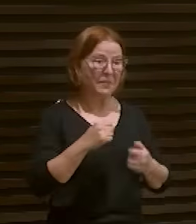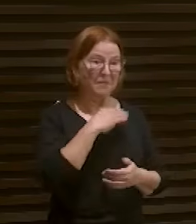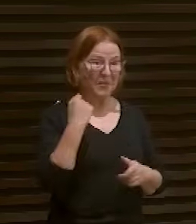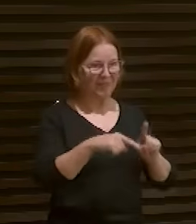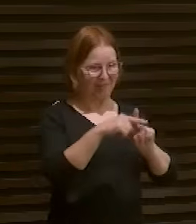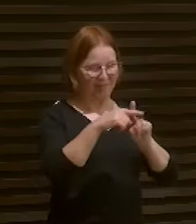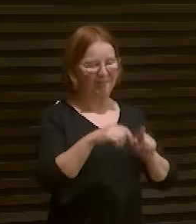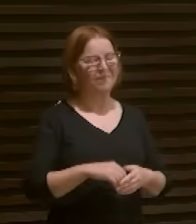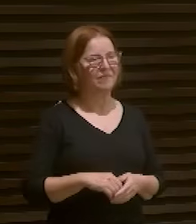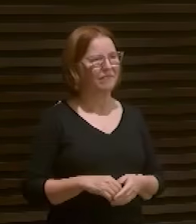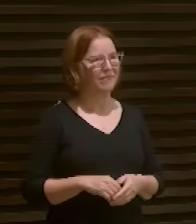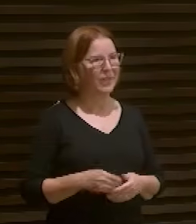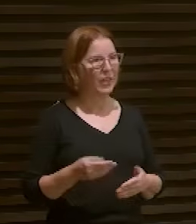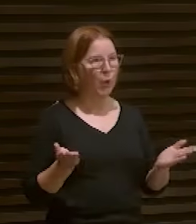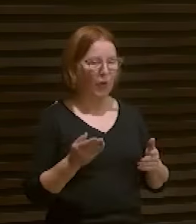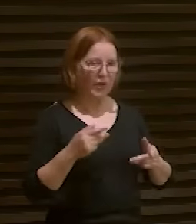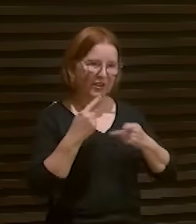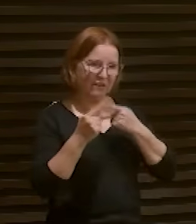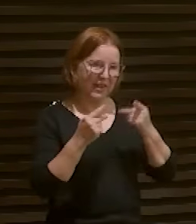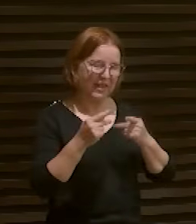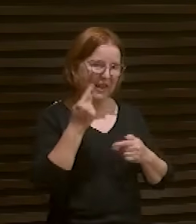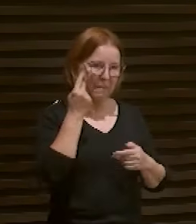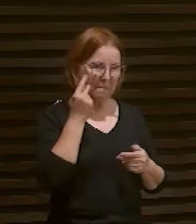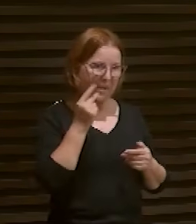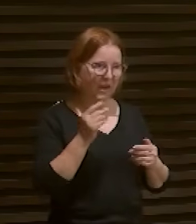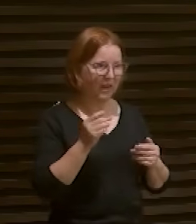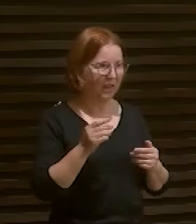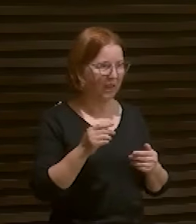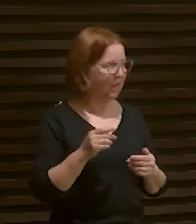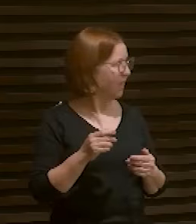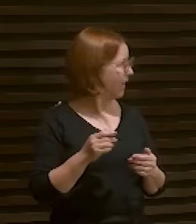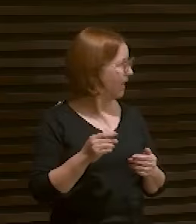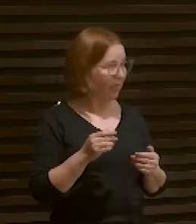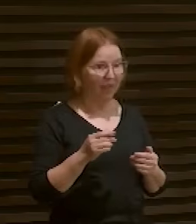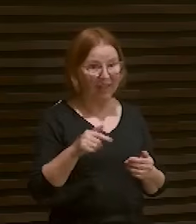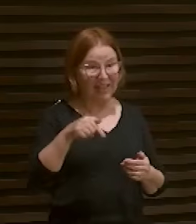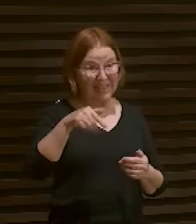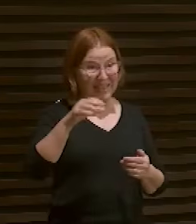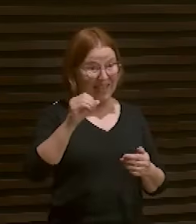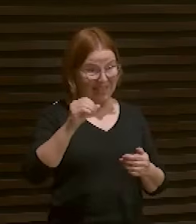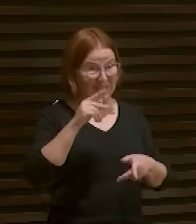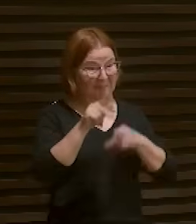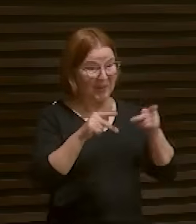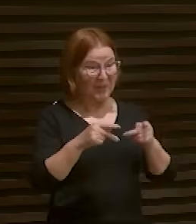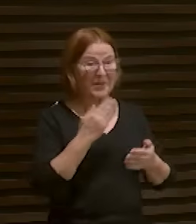o pessoal do batismo. 70 irmãos, encheu a sala Monte Hermon.